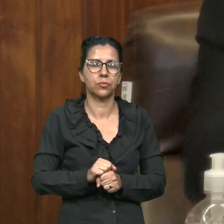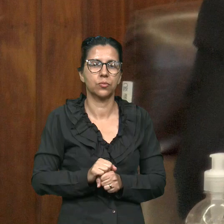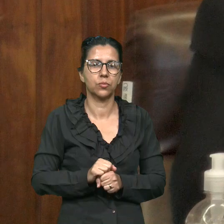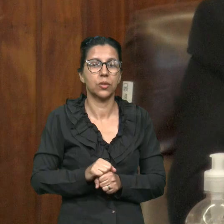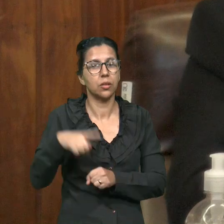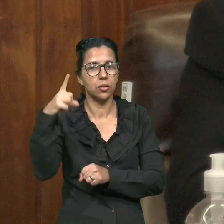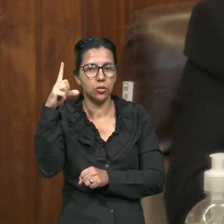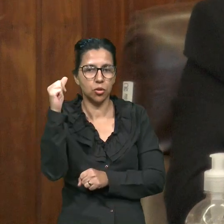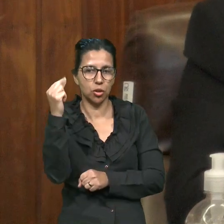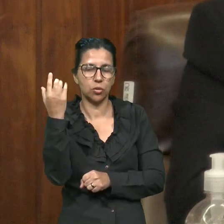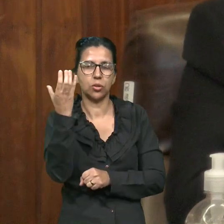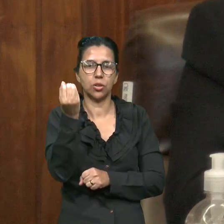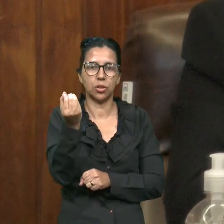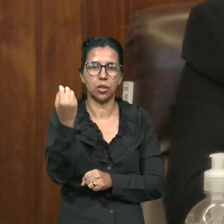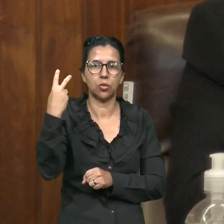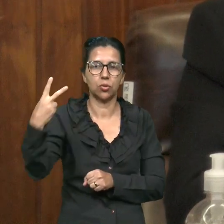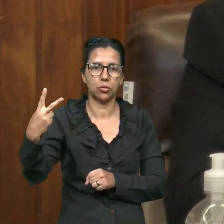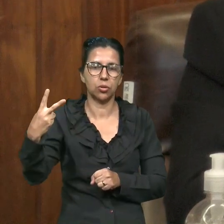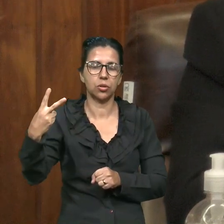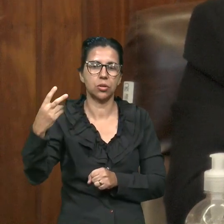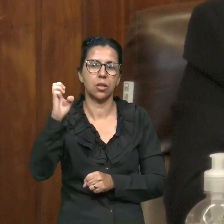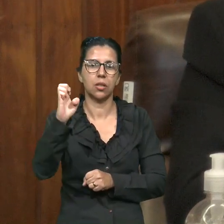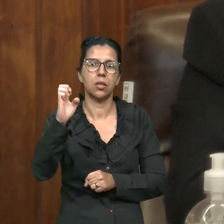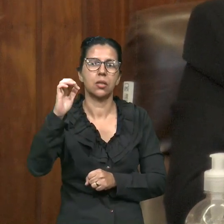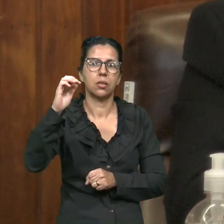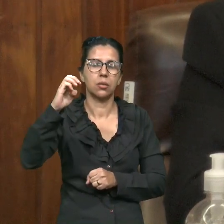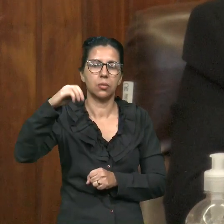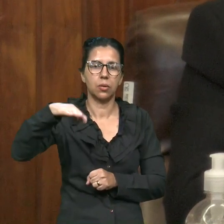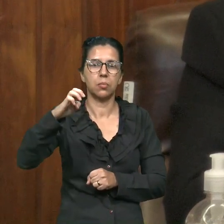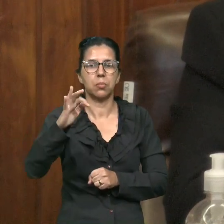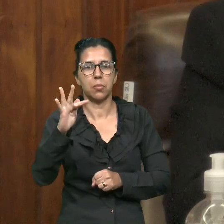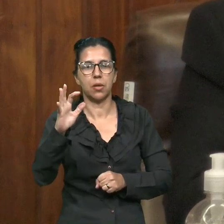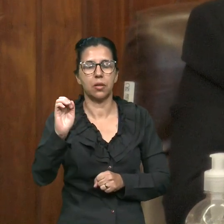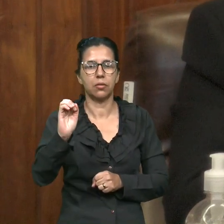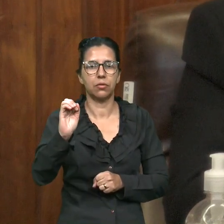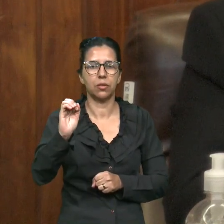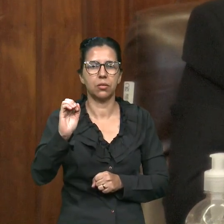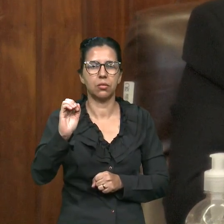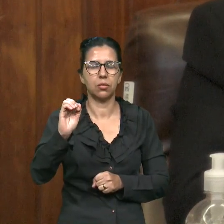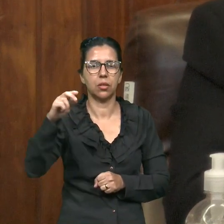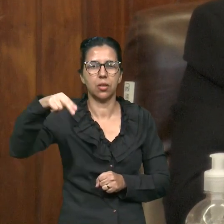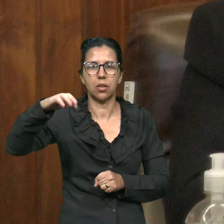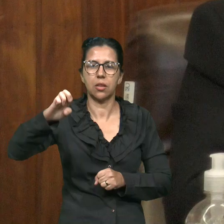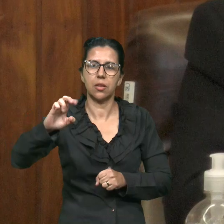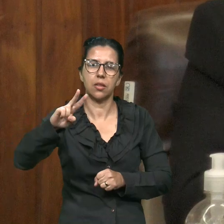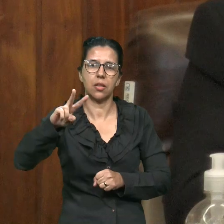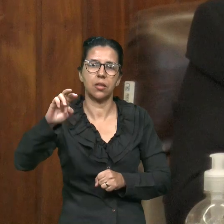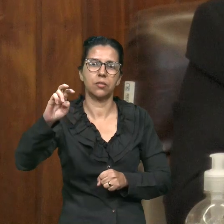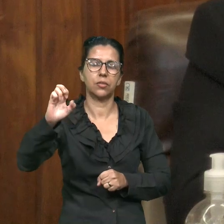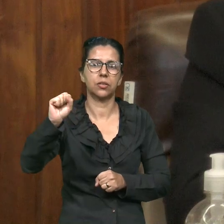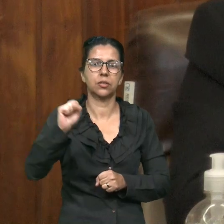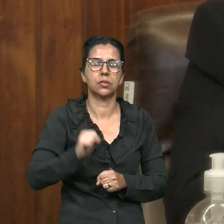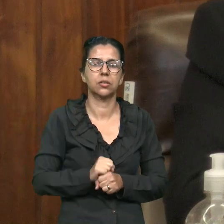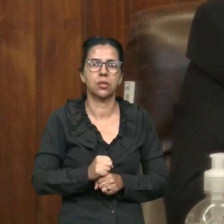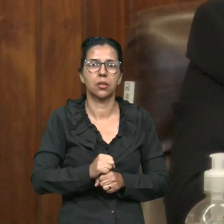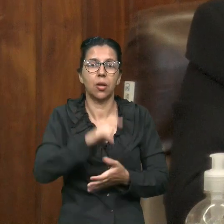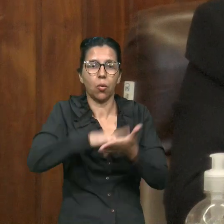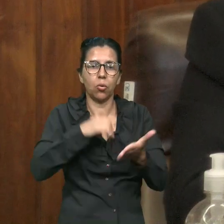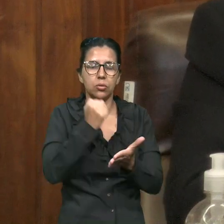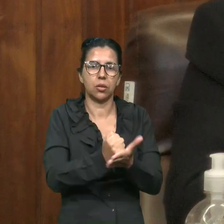Tomada de preço, 02/2022, MF, professor Paulo Reglos Neves Freire. Valor do